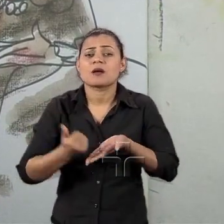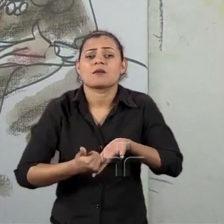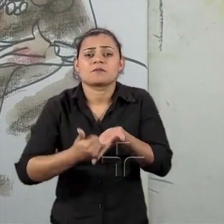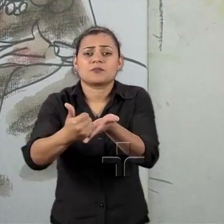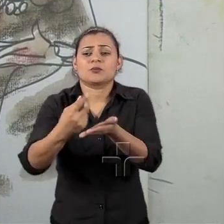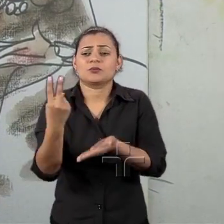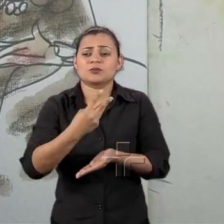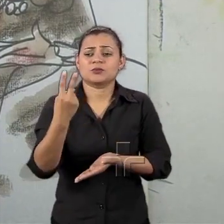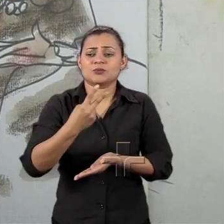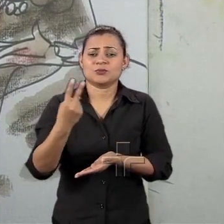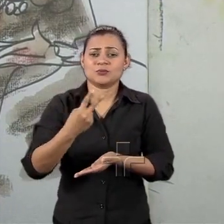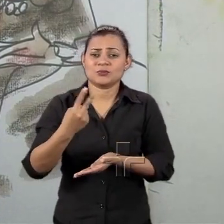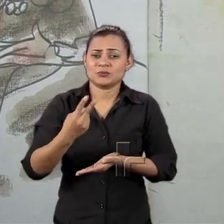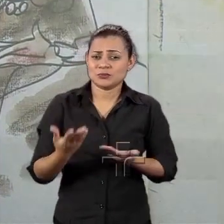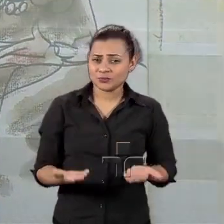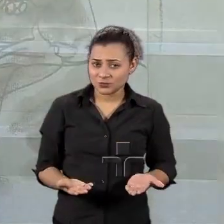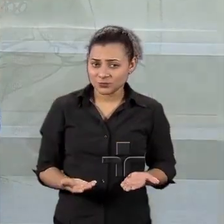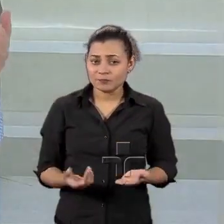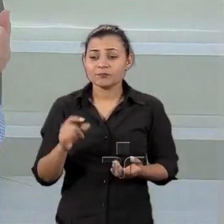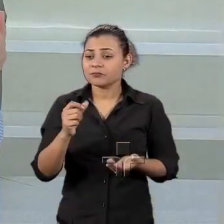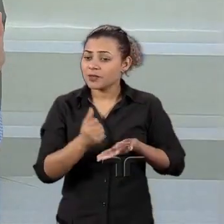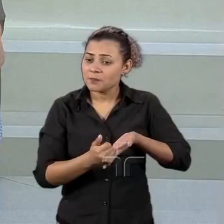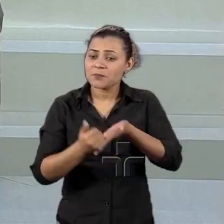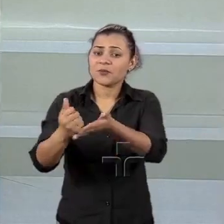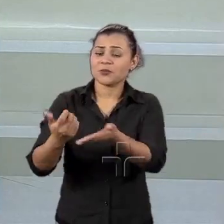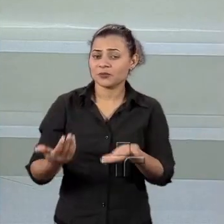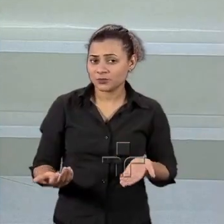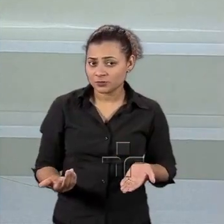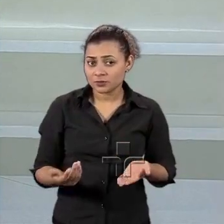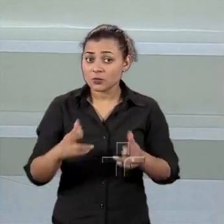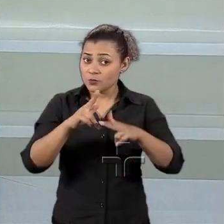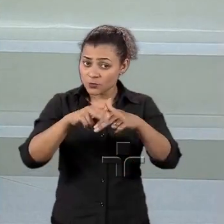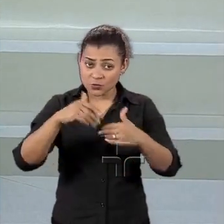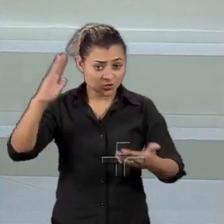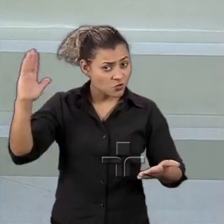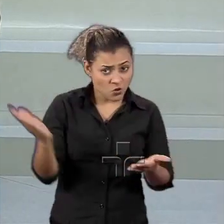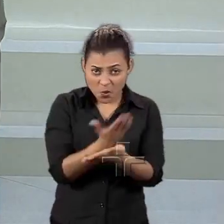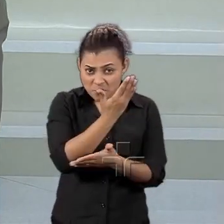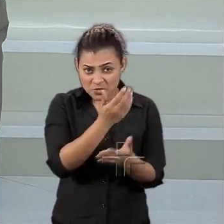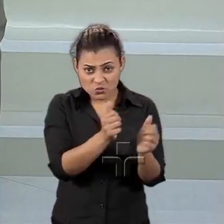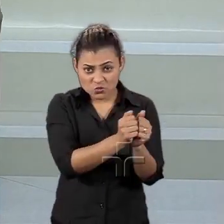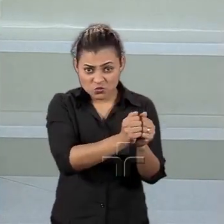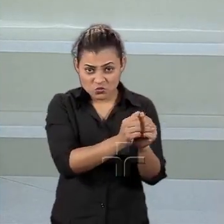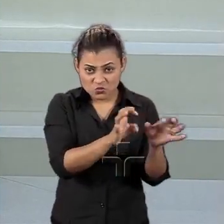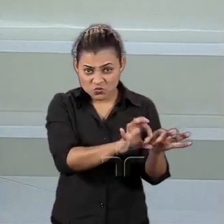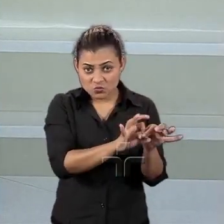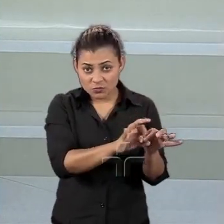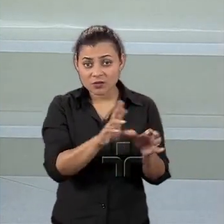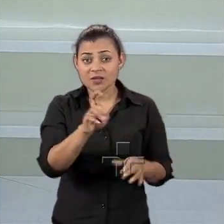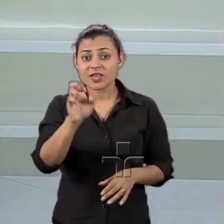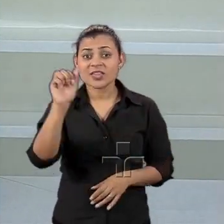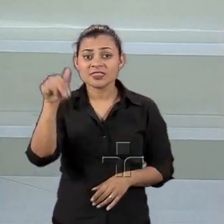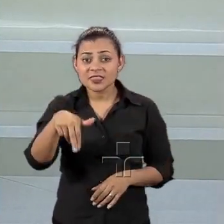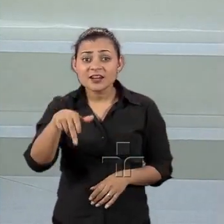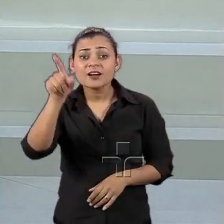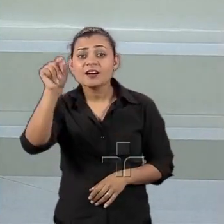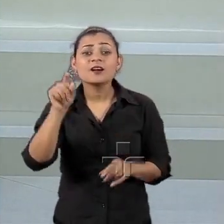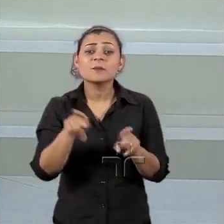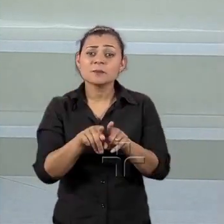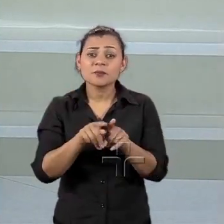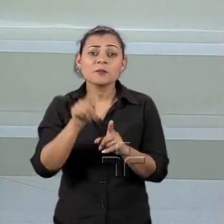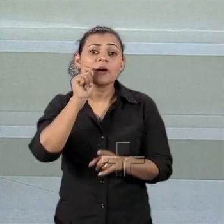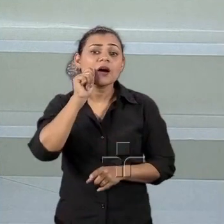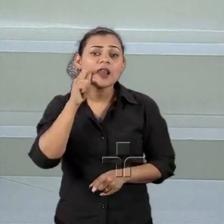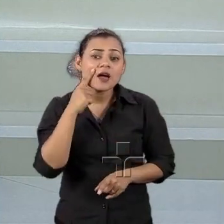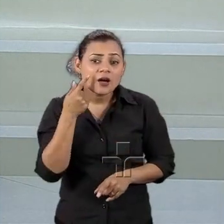o candidato do Lula, a isso. Então, os golpistas estão juntos, abraçados. Renan Calheiros, por exemplo, lá em Alagoas. Então,